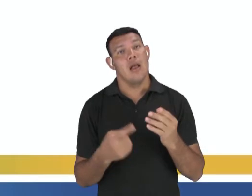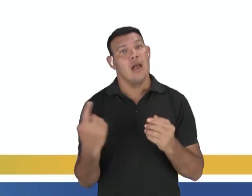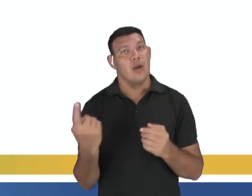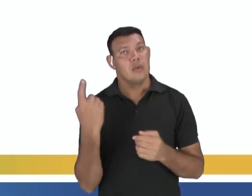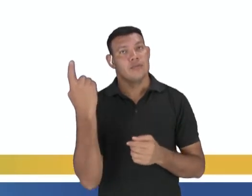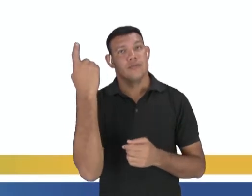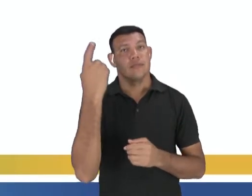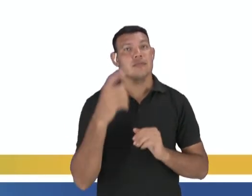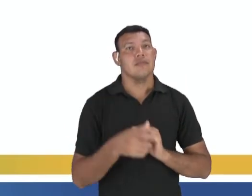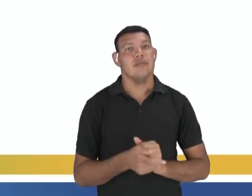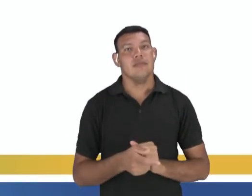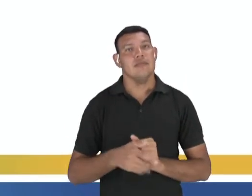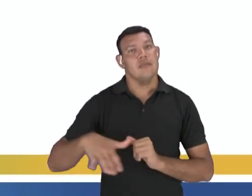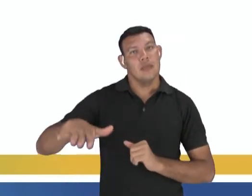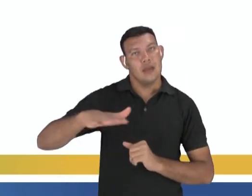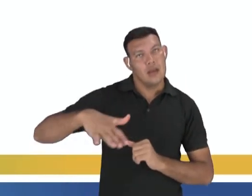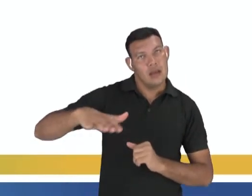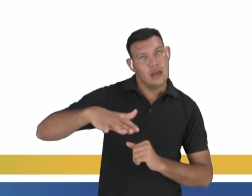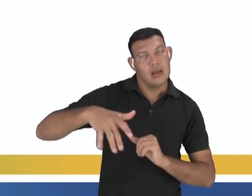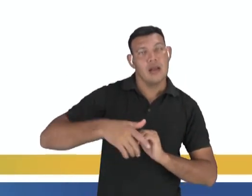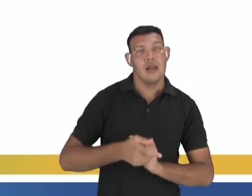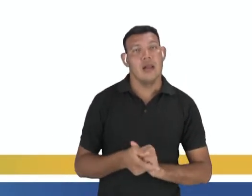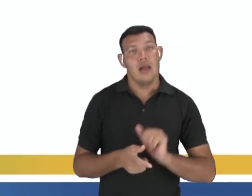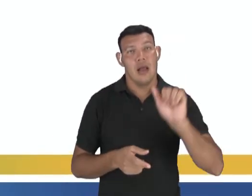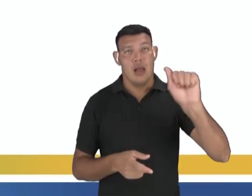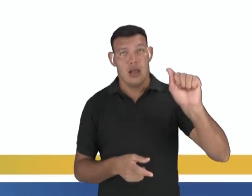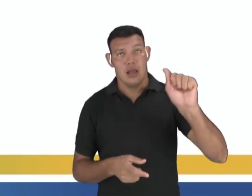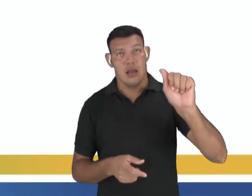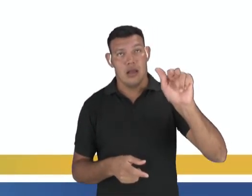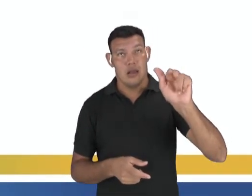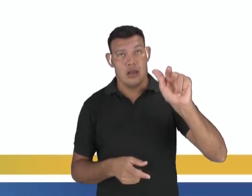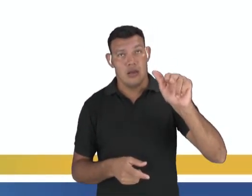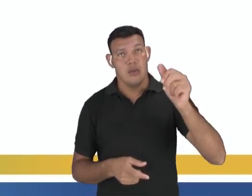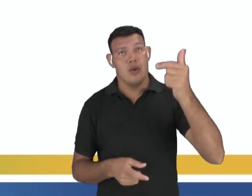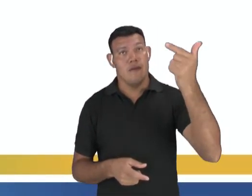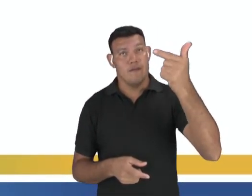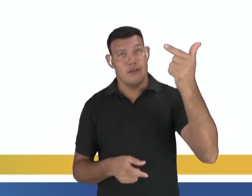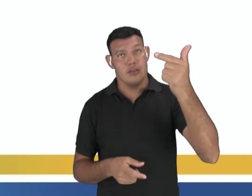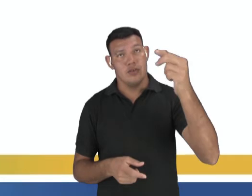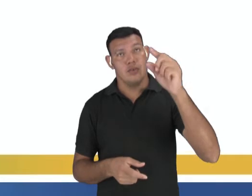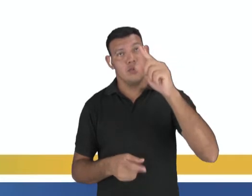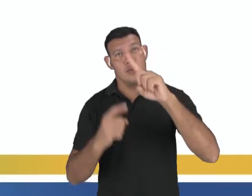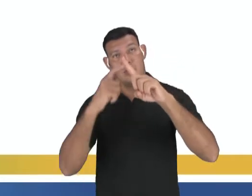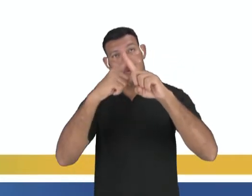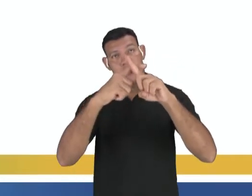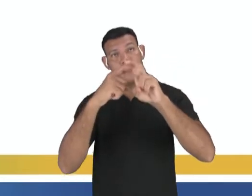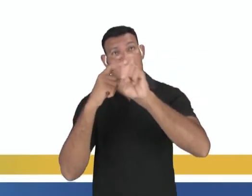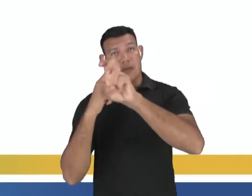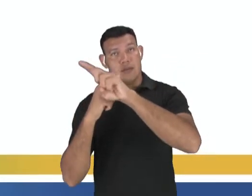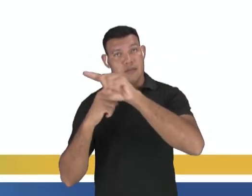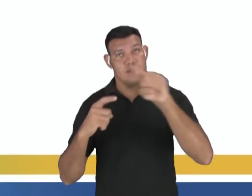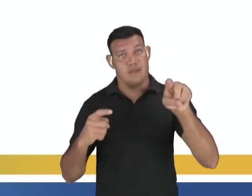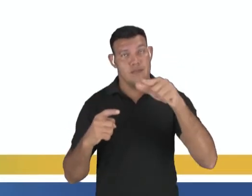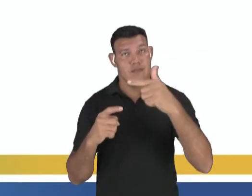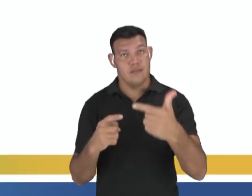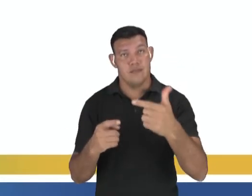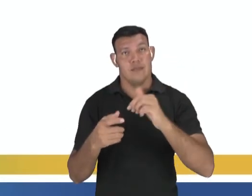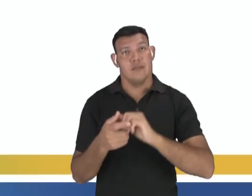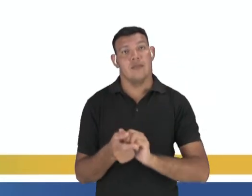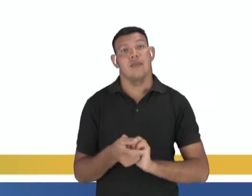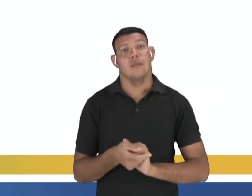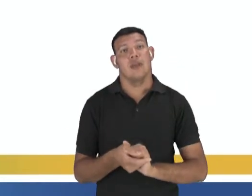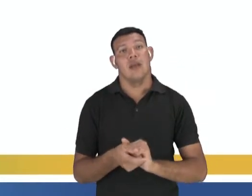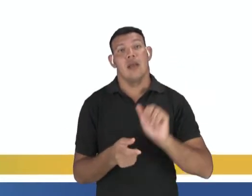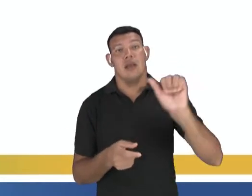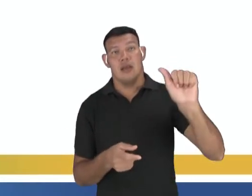altura sobre 2. Então, nesse caso, ó, vai ser 22 multiplicado por 5 sobre 2. Esse produto vai